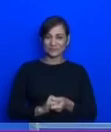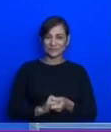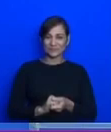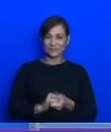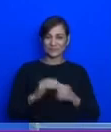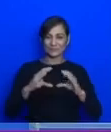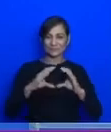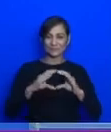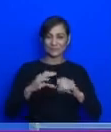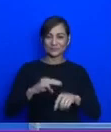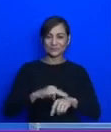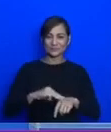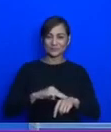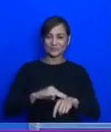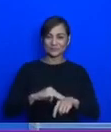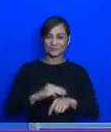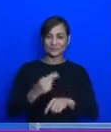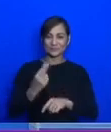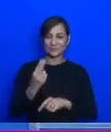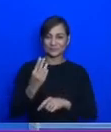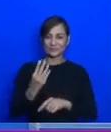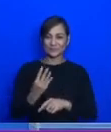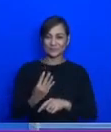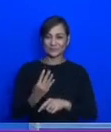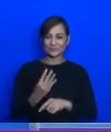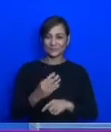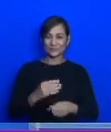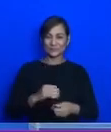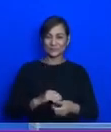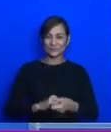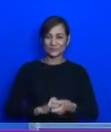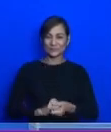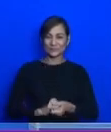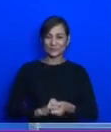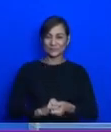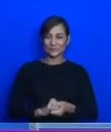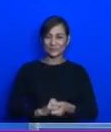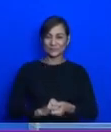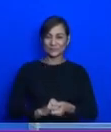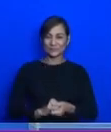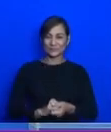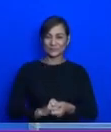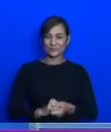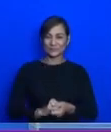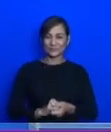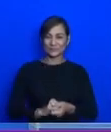Bola marrom, número 24. Marrom, 24.